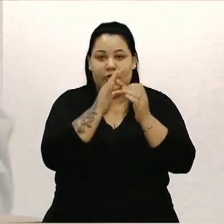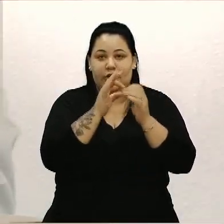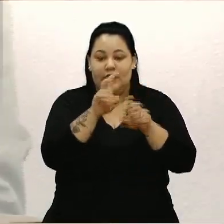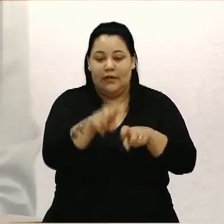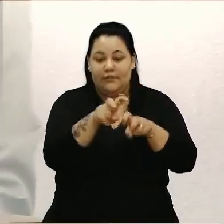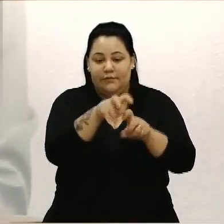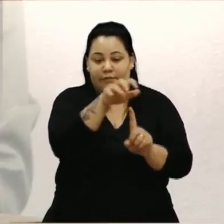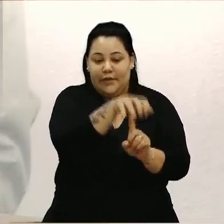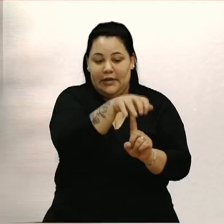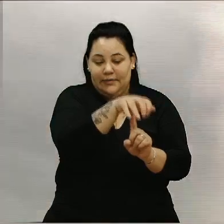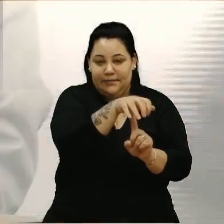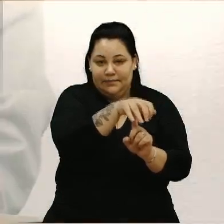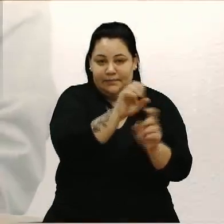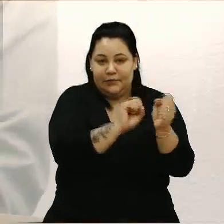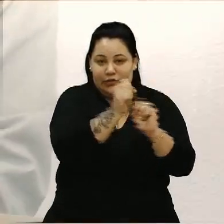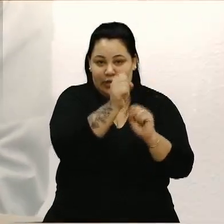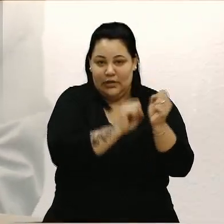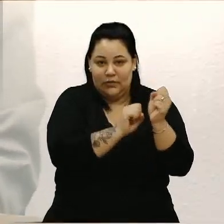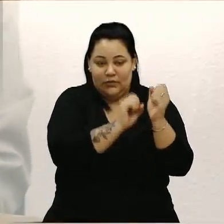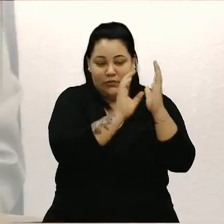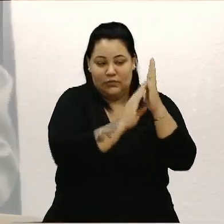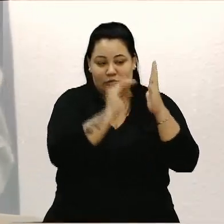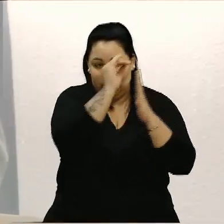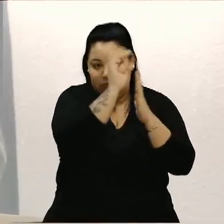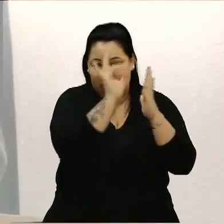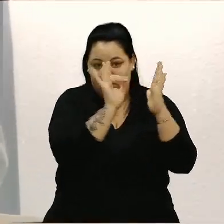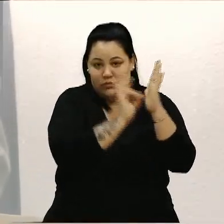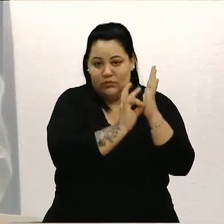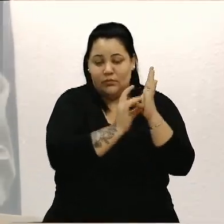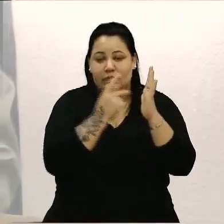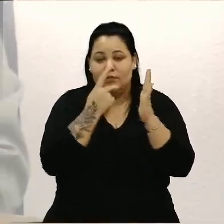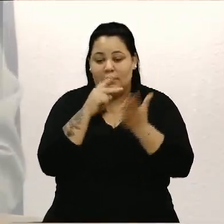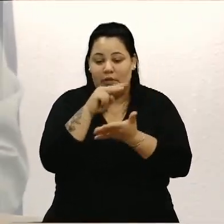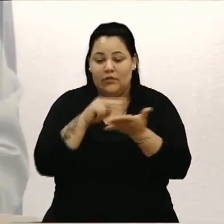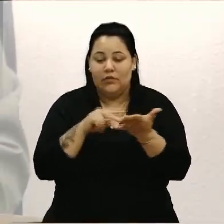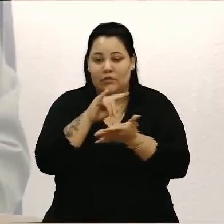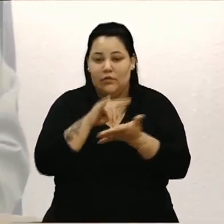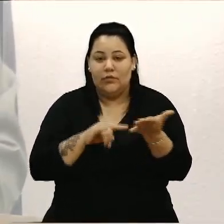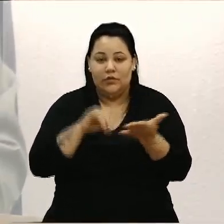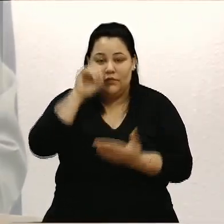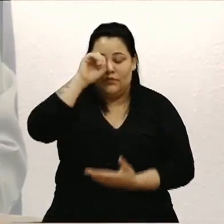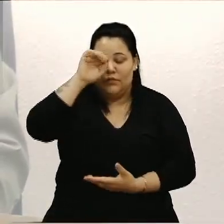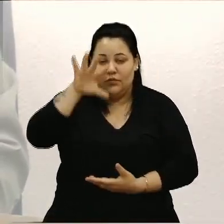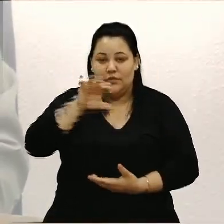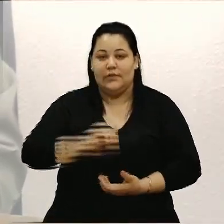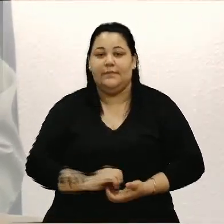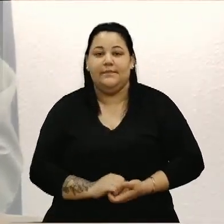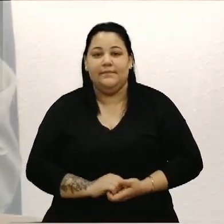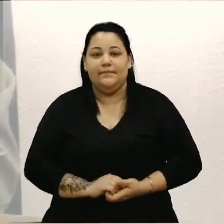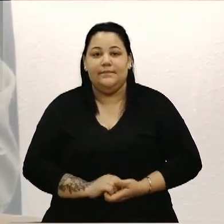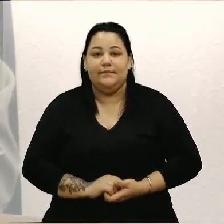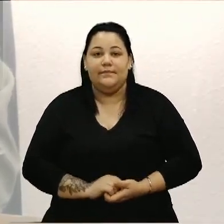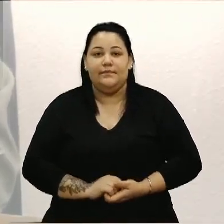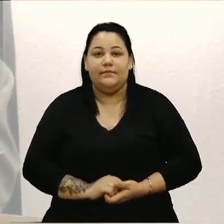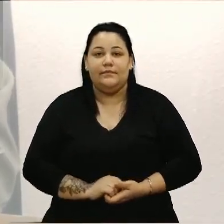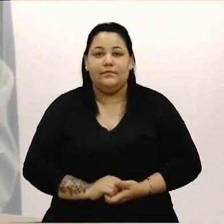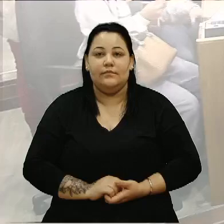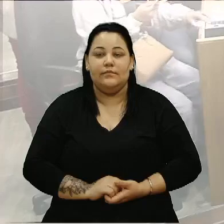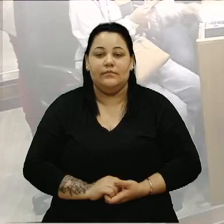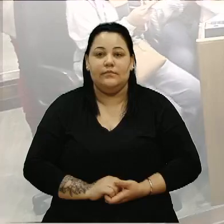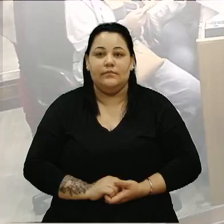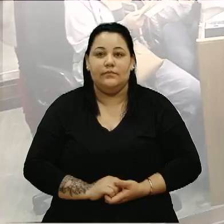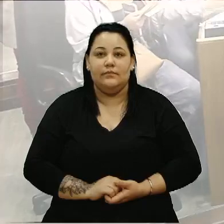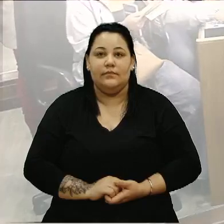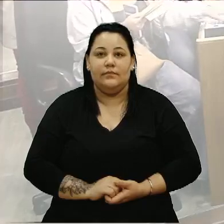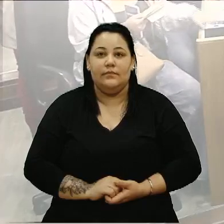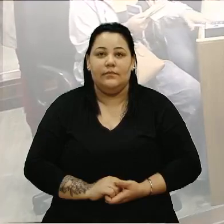do município de Caxias do Sul. Relator é o vereador Fiuza, com a palavra o relator para a leitura do parecer.